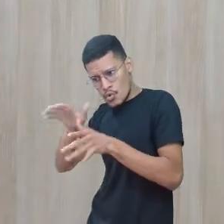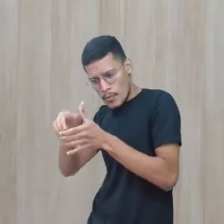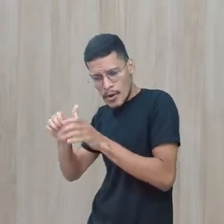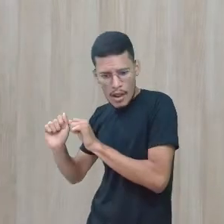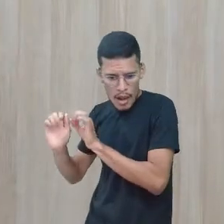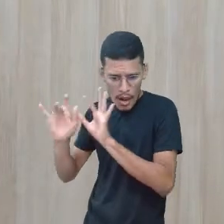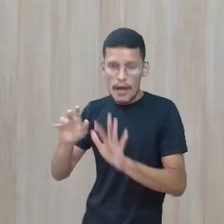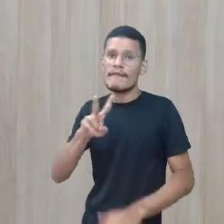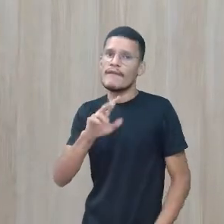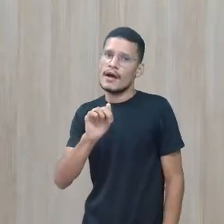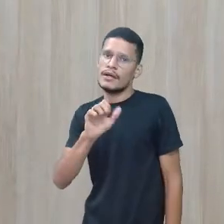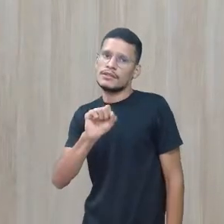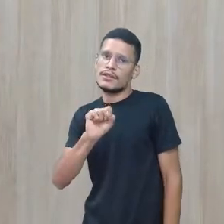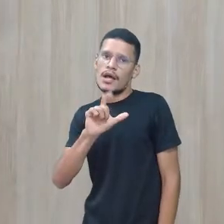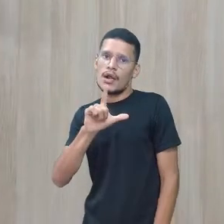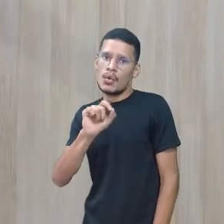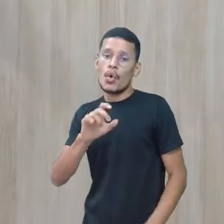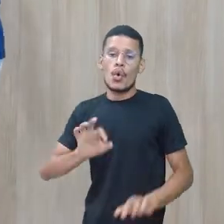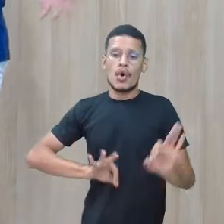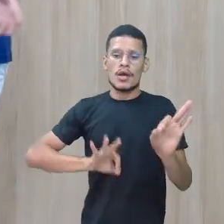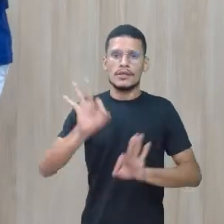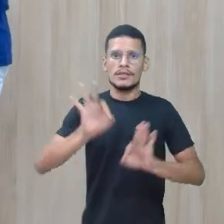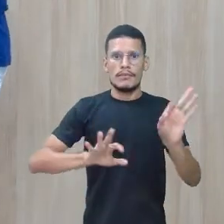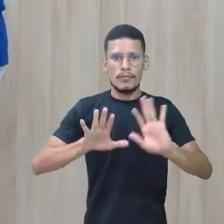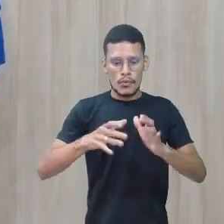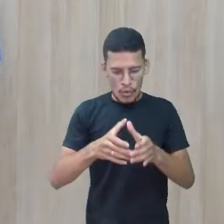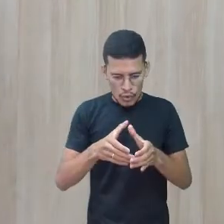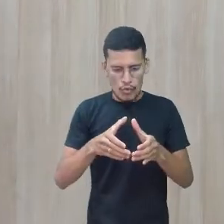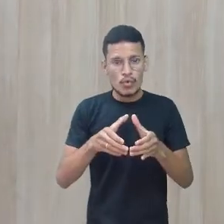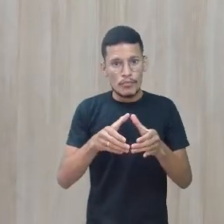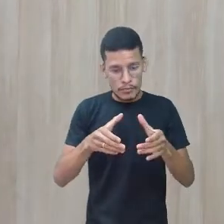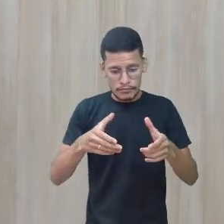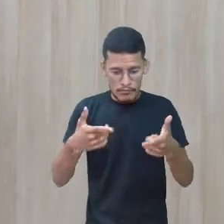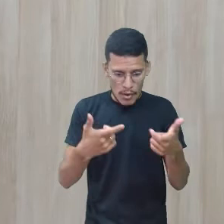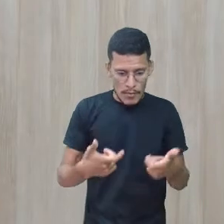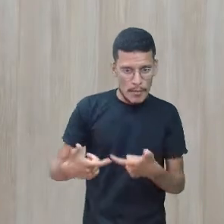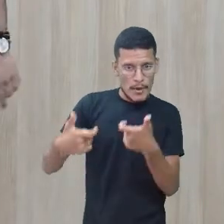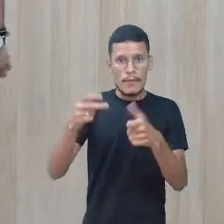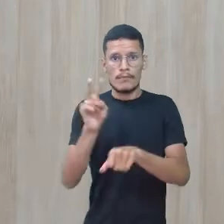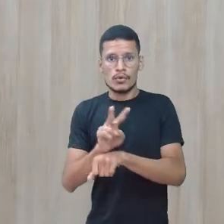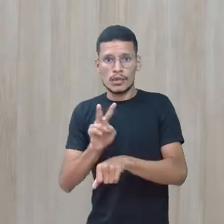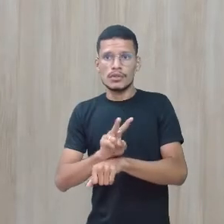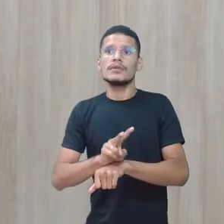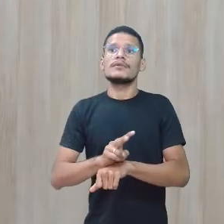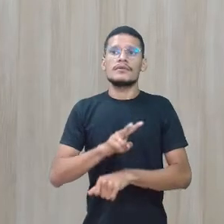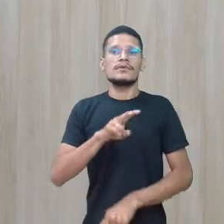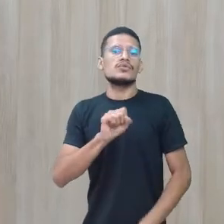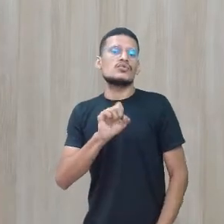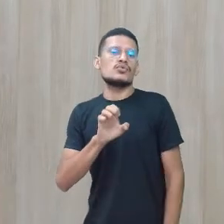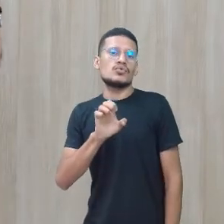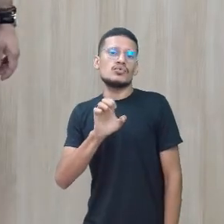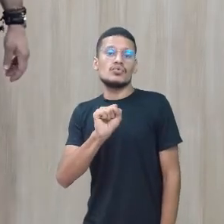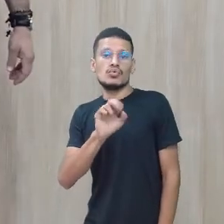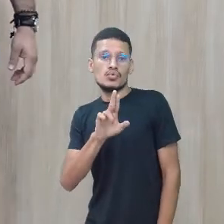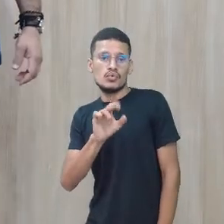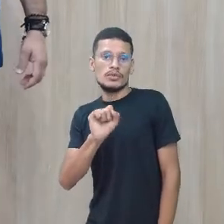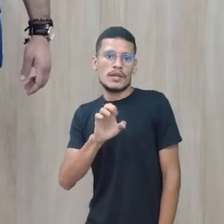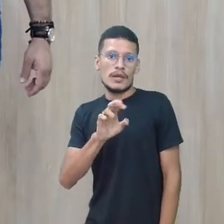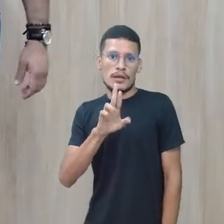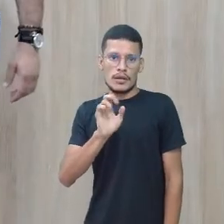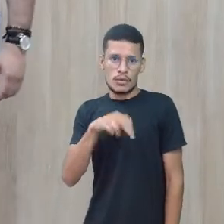o vassalo que iria organizar, compor ali um exército para proteger o seu suzerano,